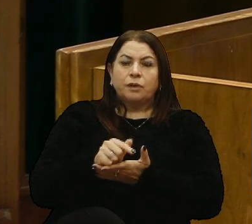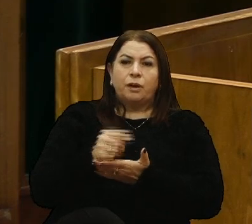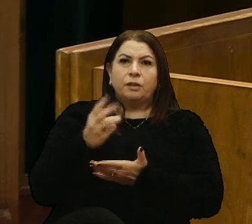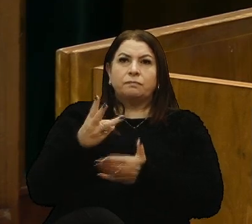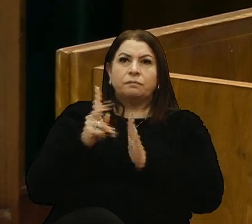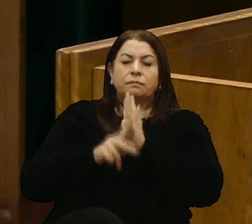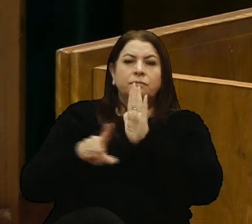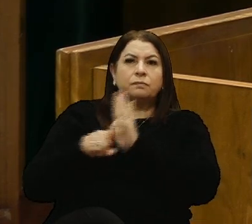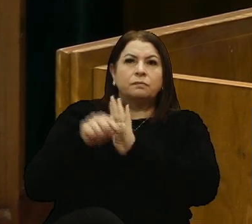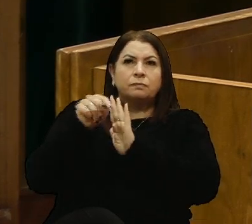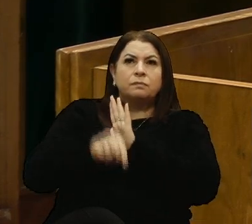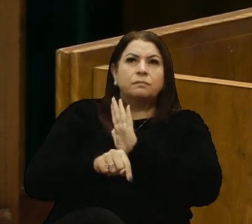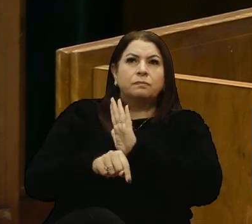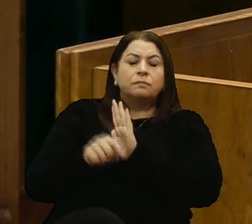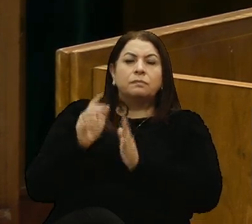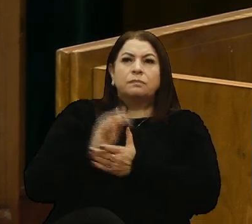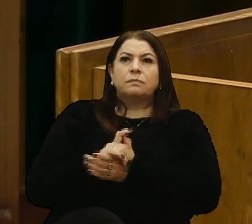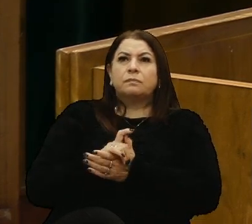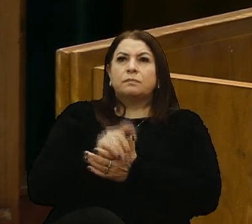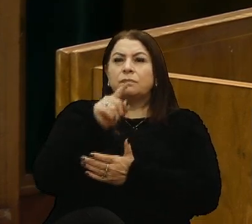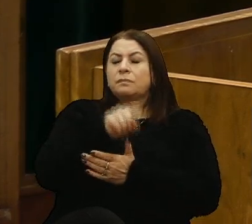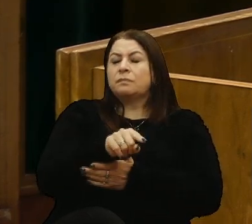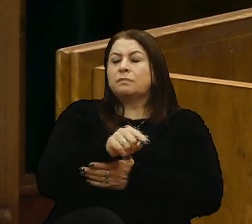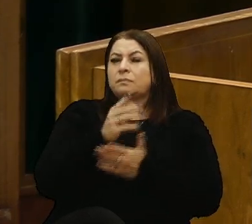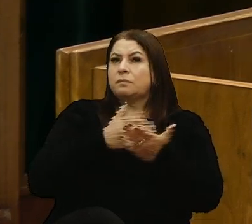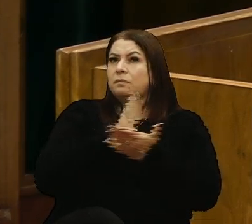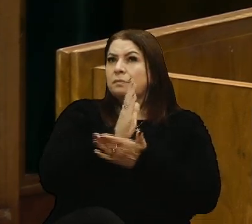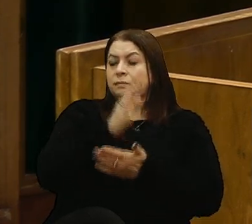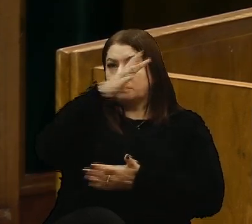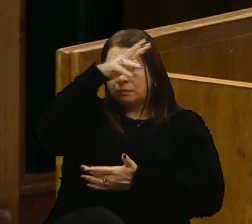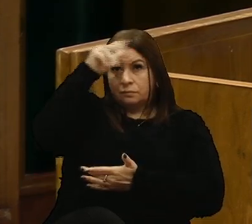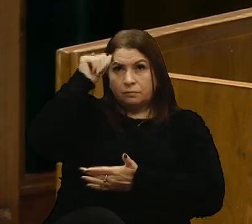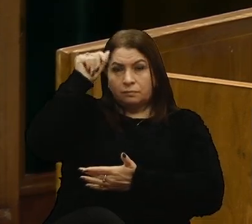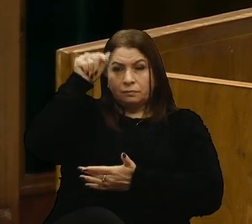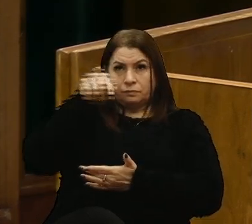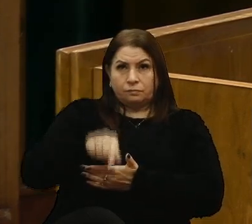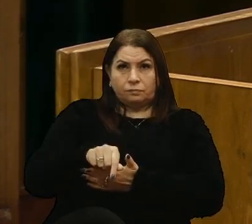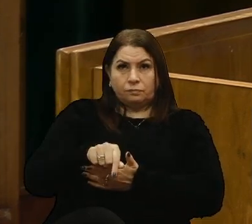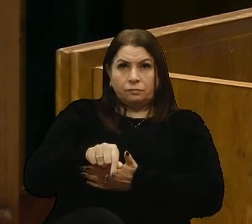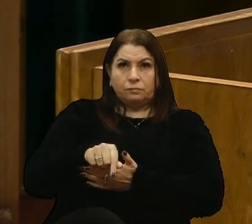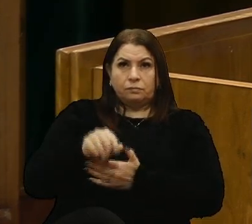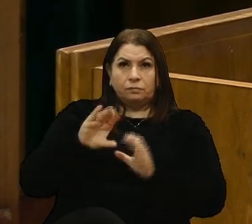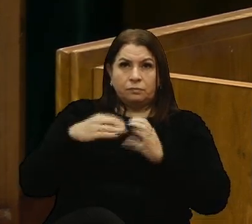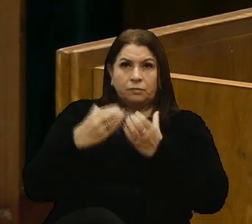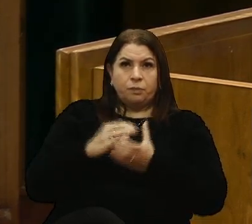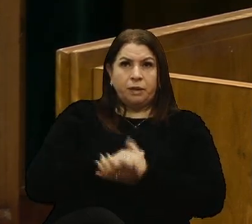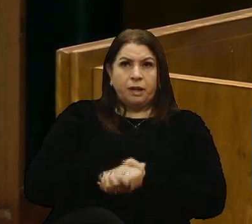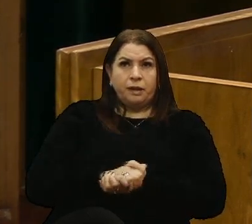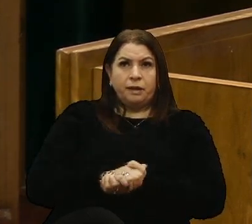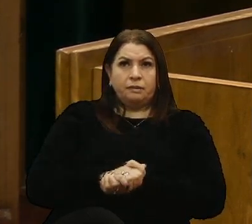projetos aqui e esse é o que já está aprovado pela prefeitura e pela comunidade. Obrigado.